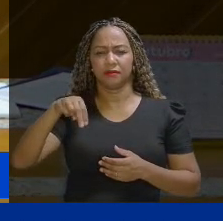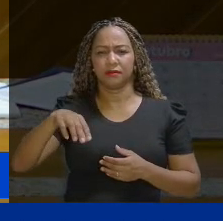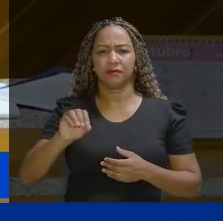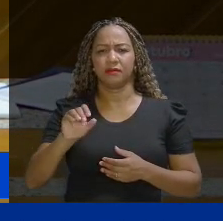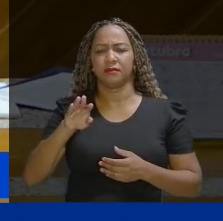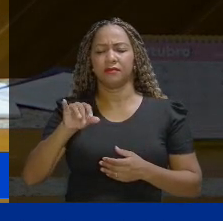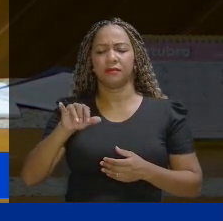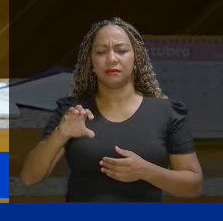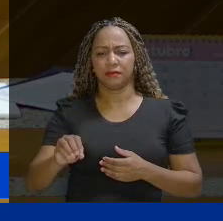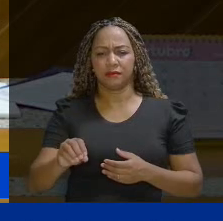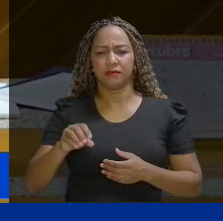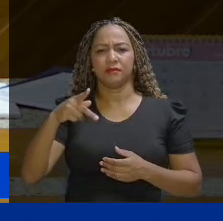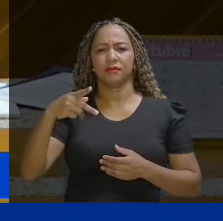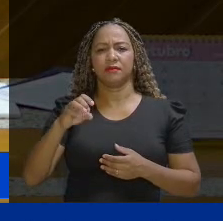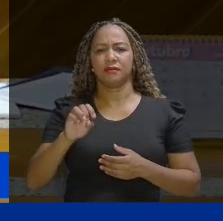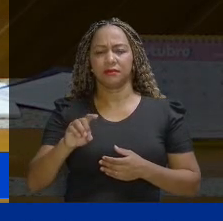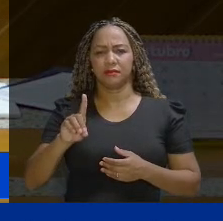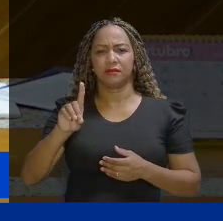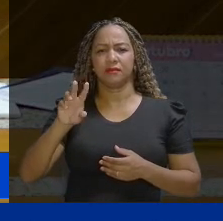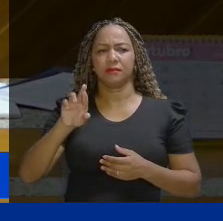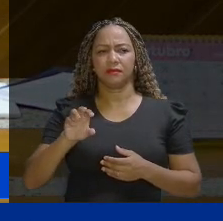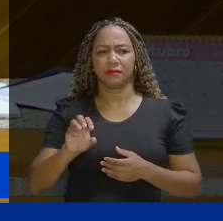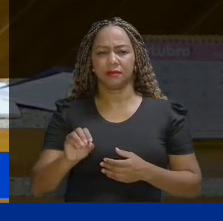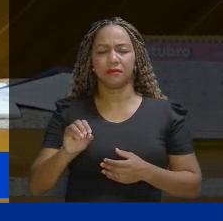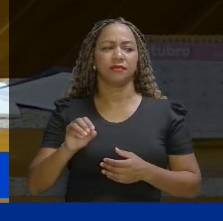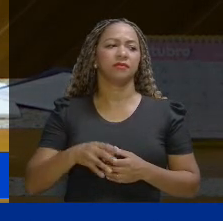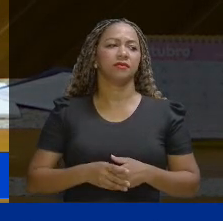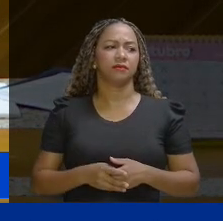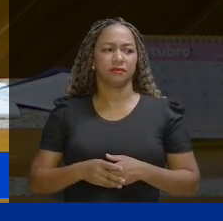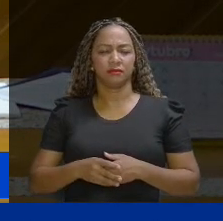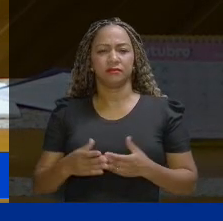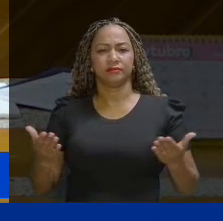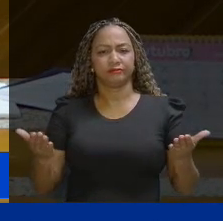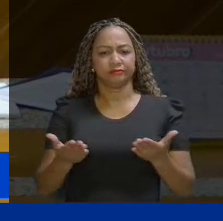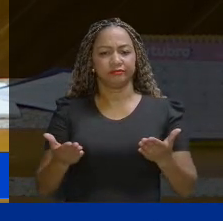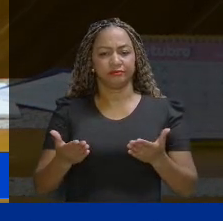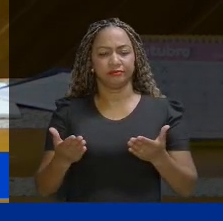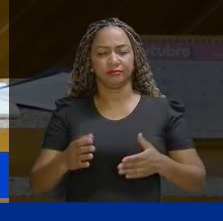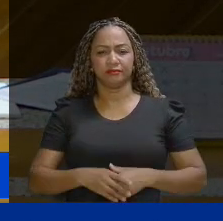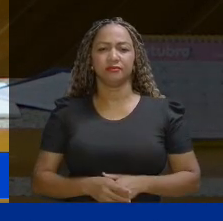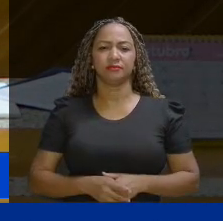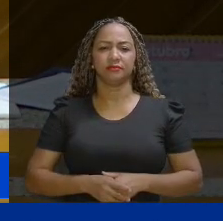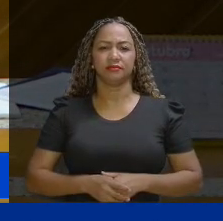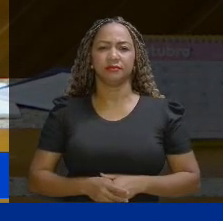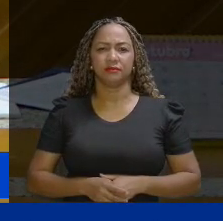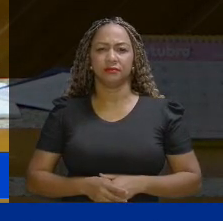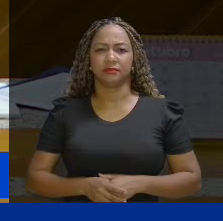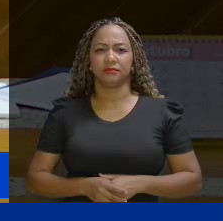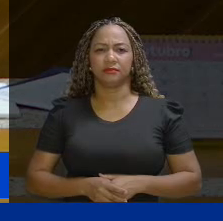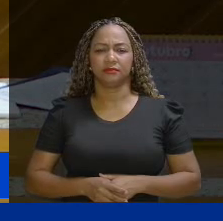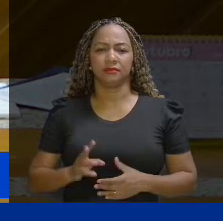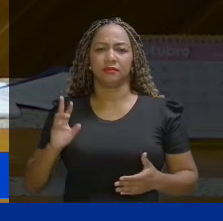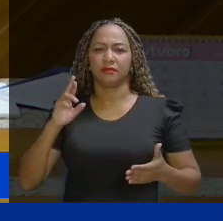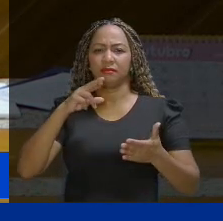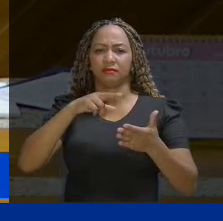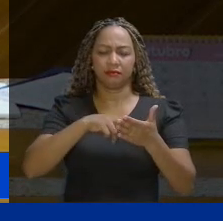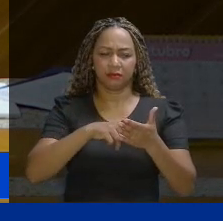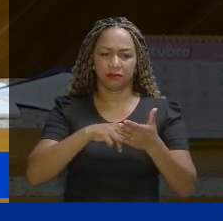e Pedro Filé Lourenço da Costa Neto. Então, passo ao